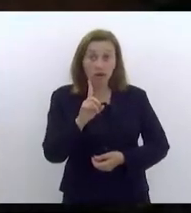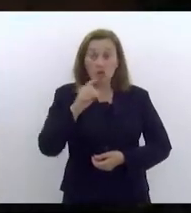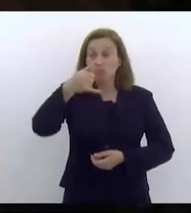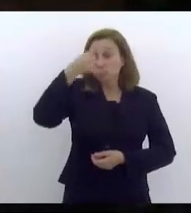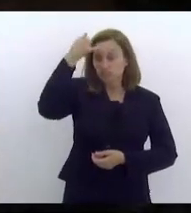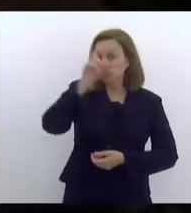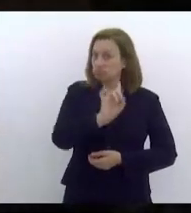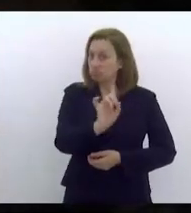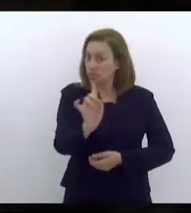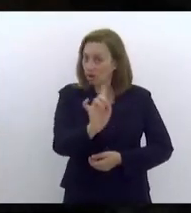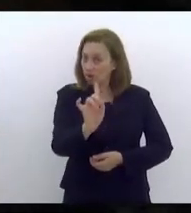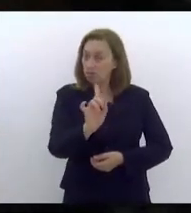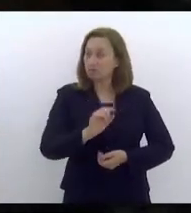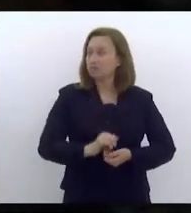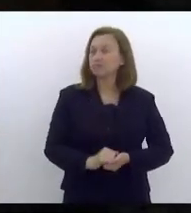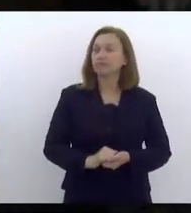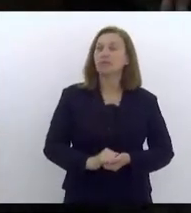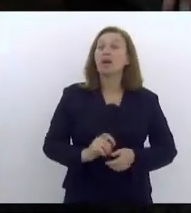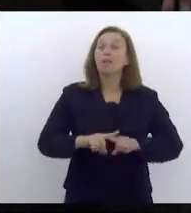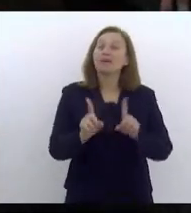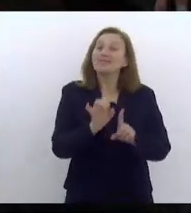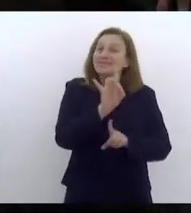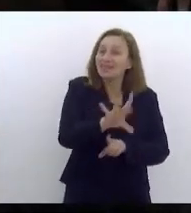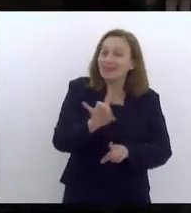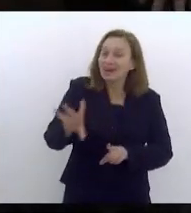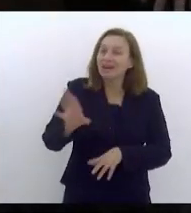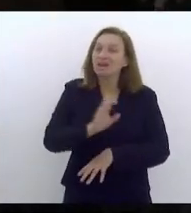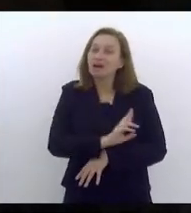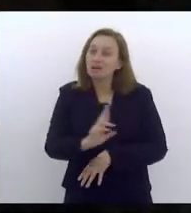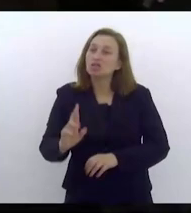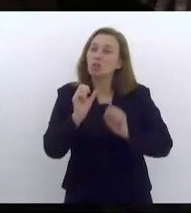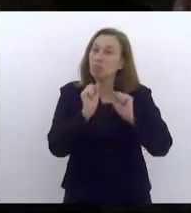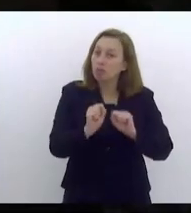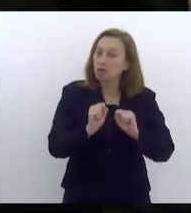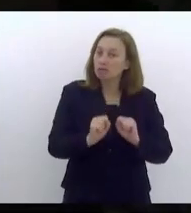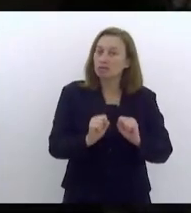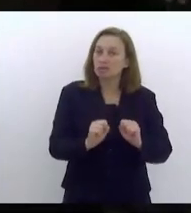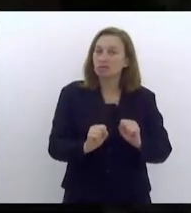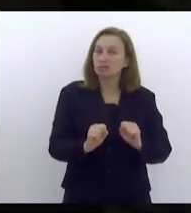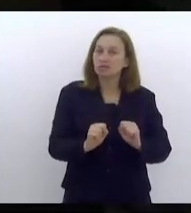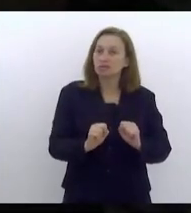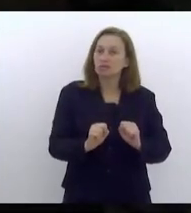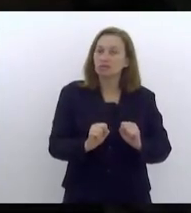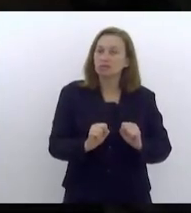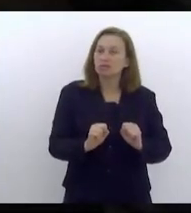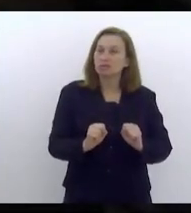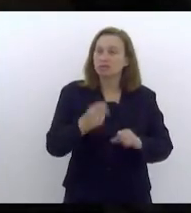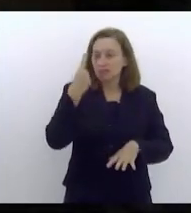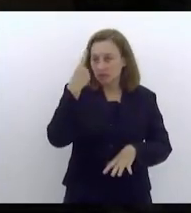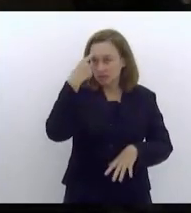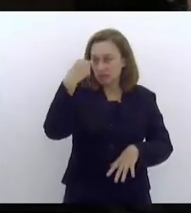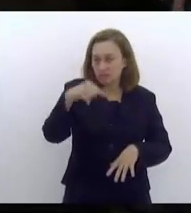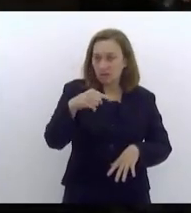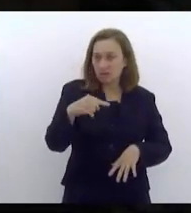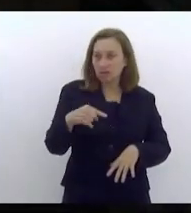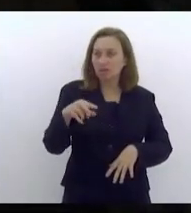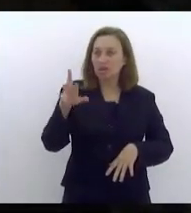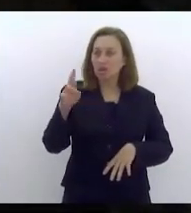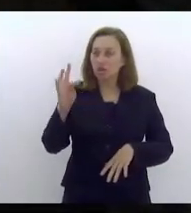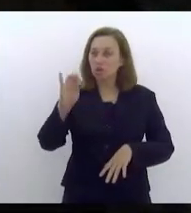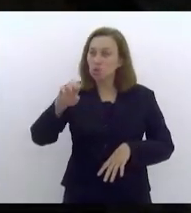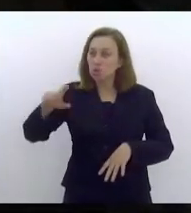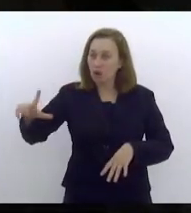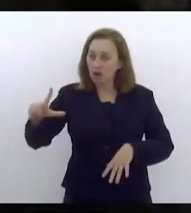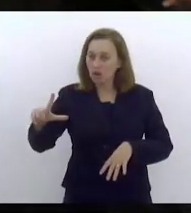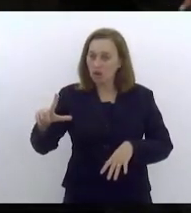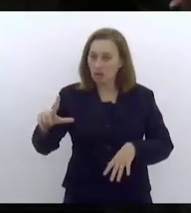extrema-unção, mas que cada religião possa fazer aquilo que se manda nos seus rituais fúnebres